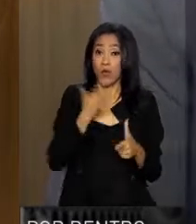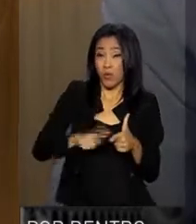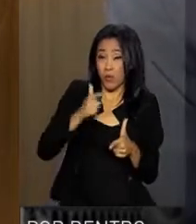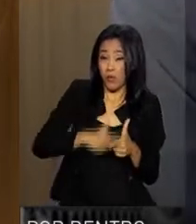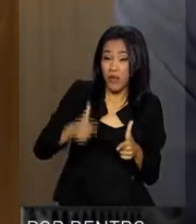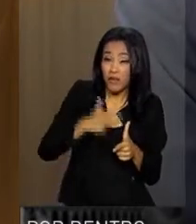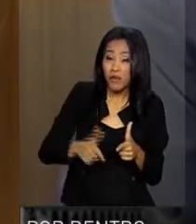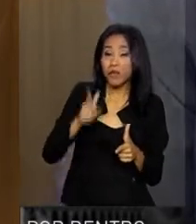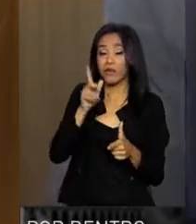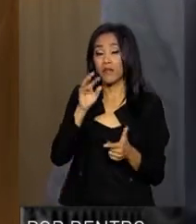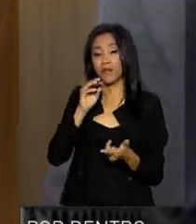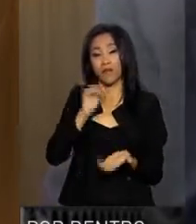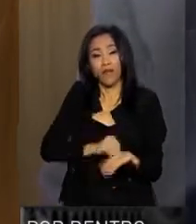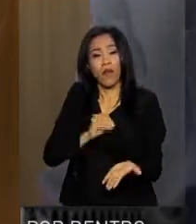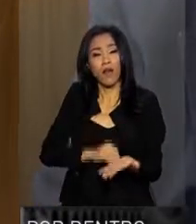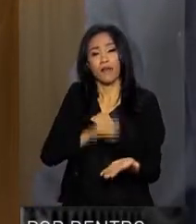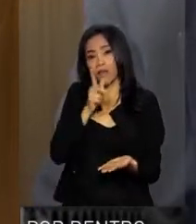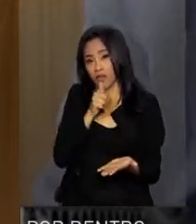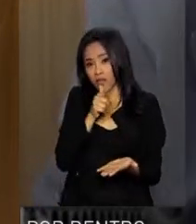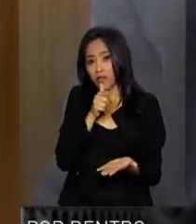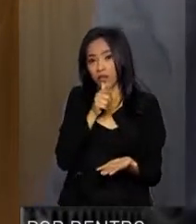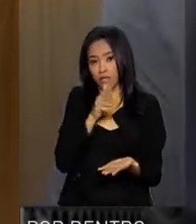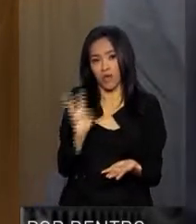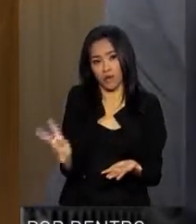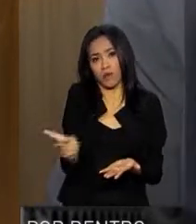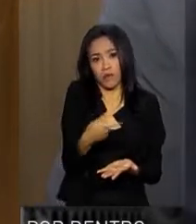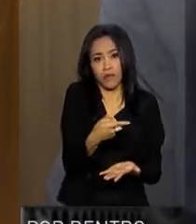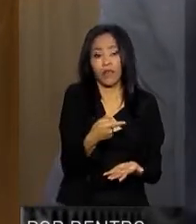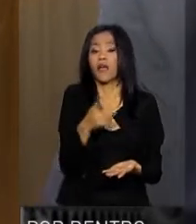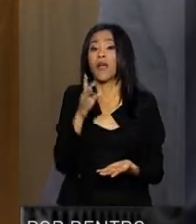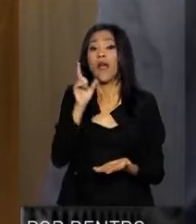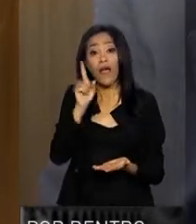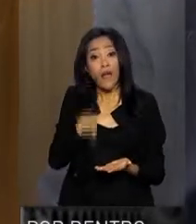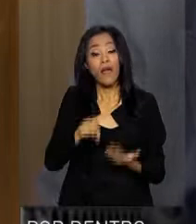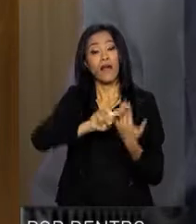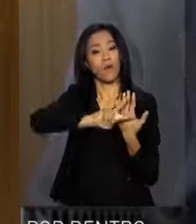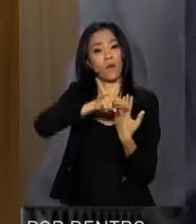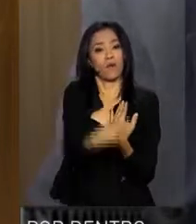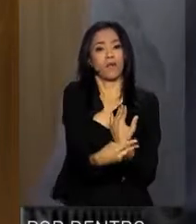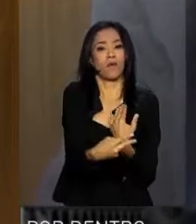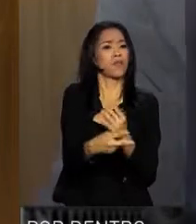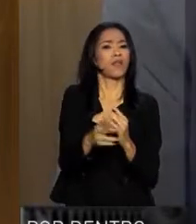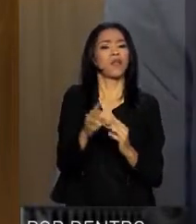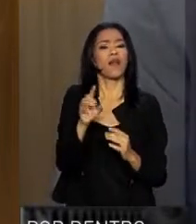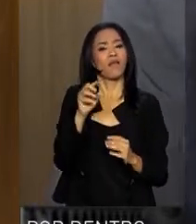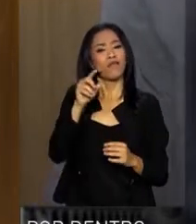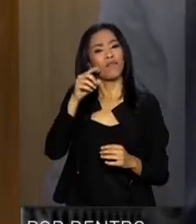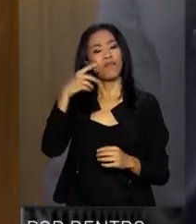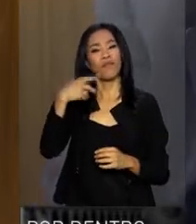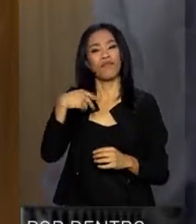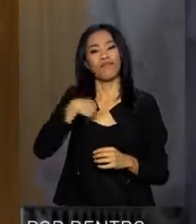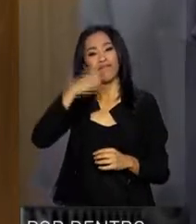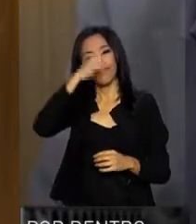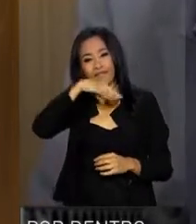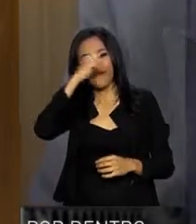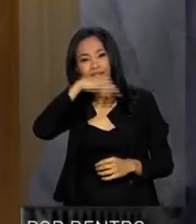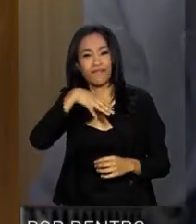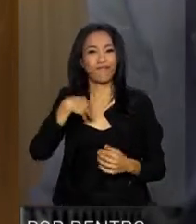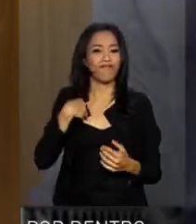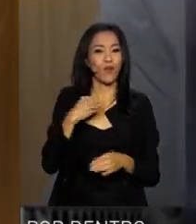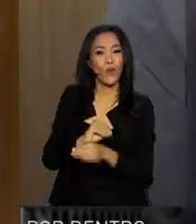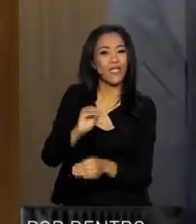ela é resultado não só é tanto dos maus tratos que nós temos tido com as nossas